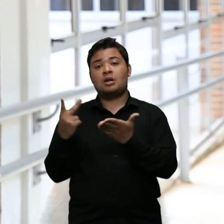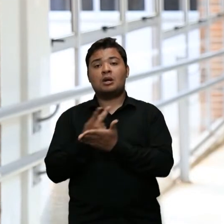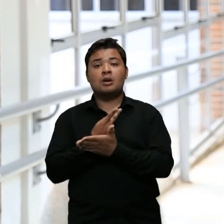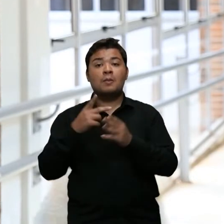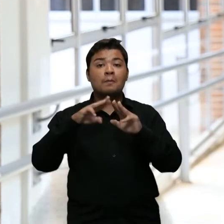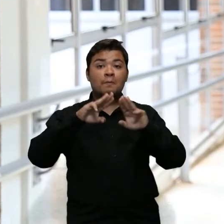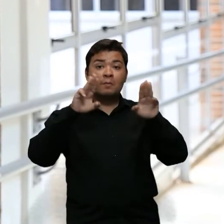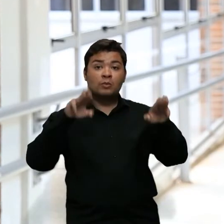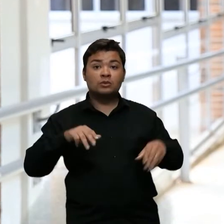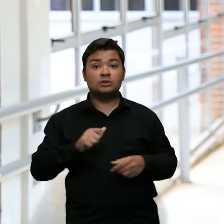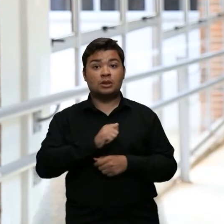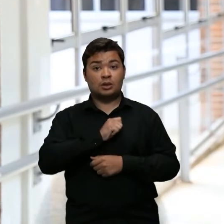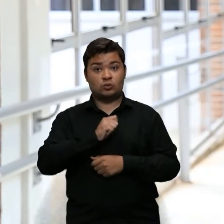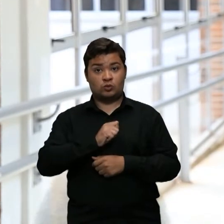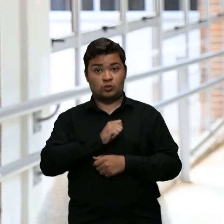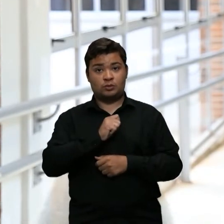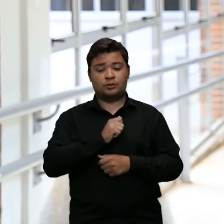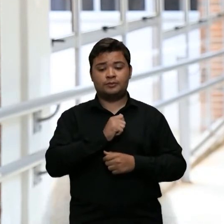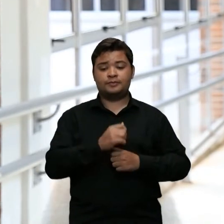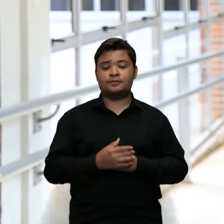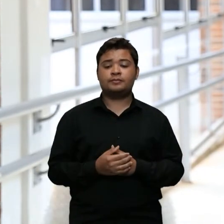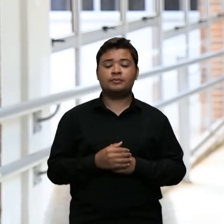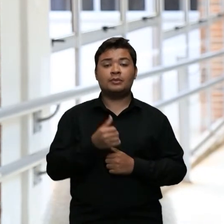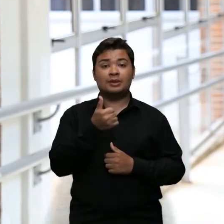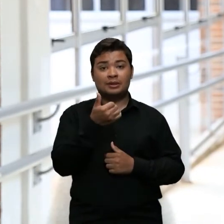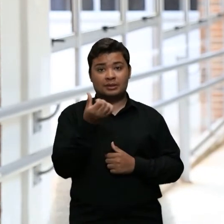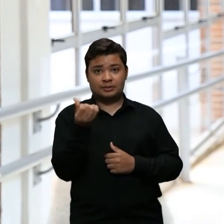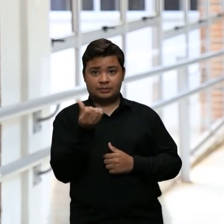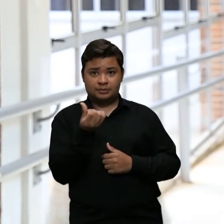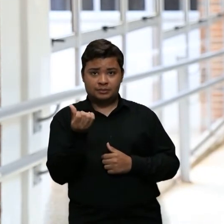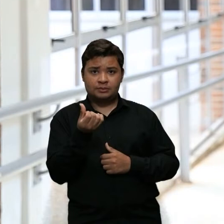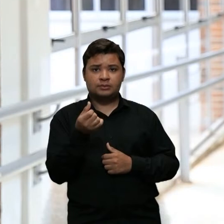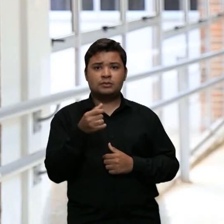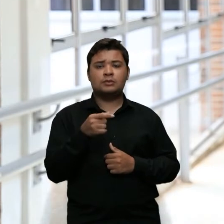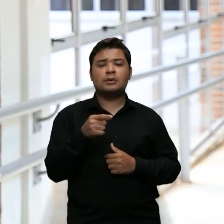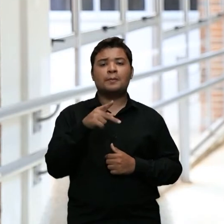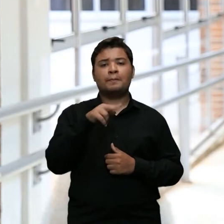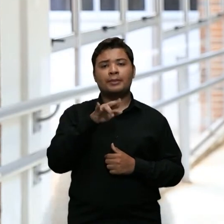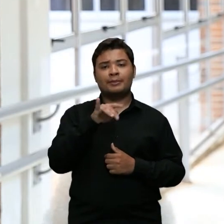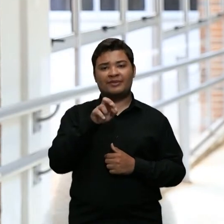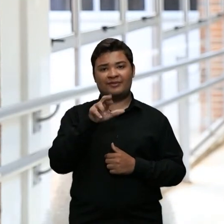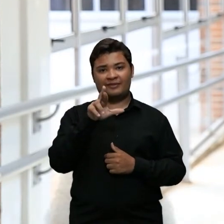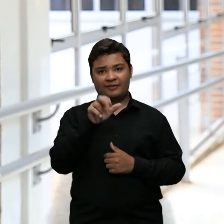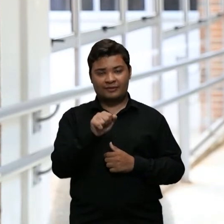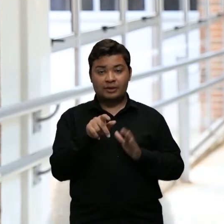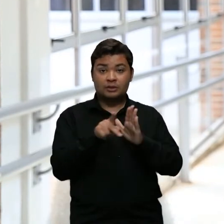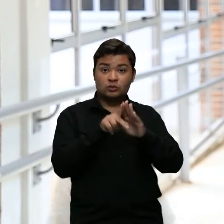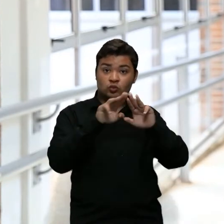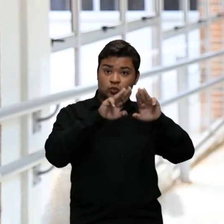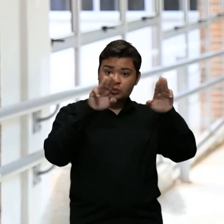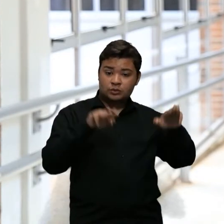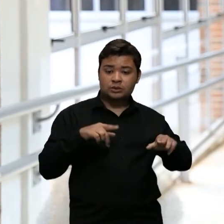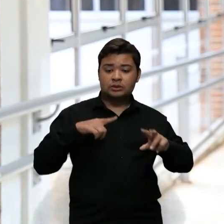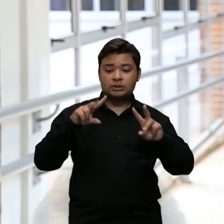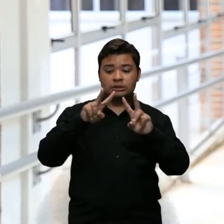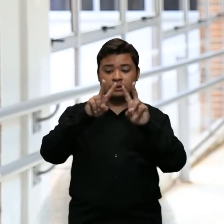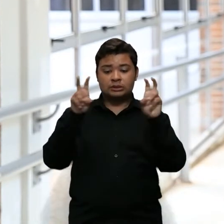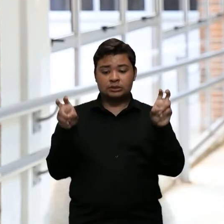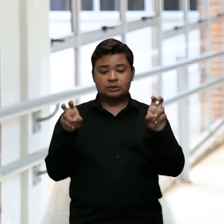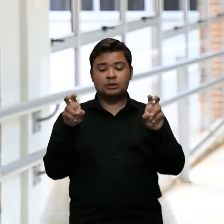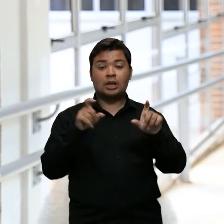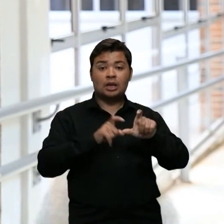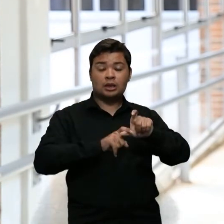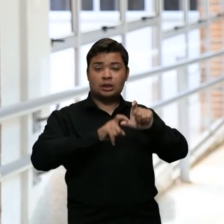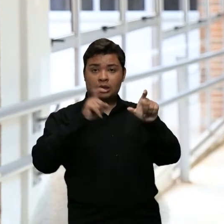Museu Antropológico. A 16ª edição do Primavera dos Museus está com o tema Independência e